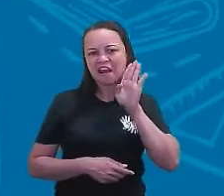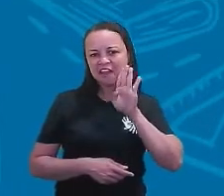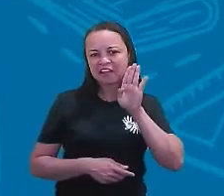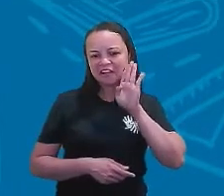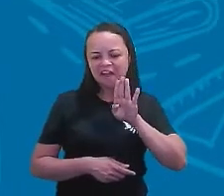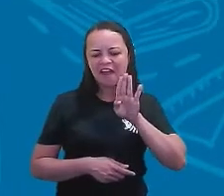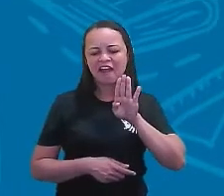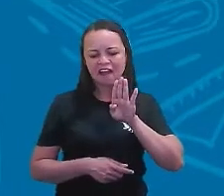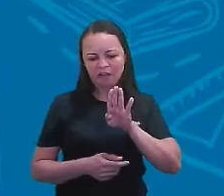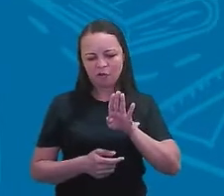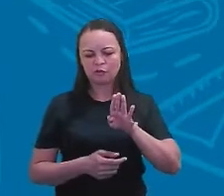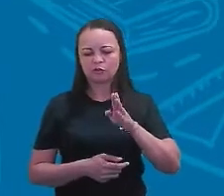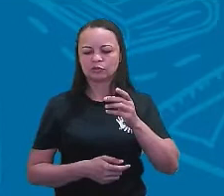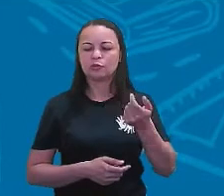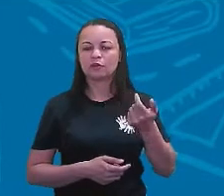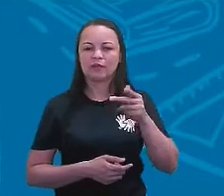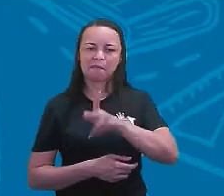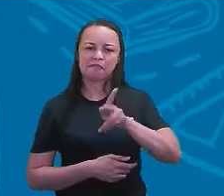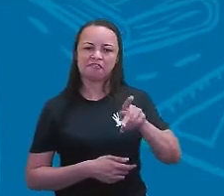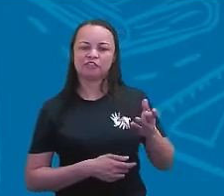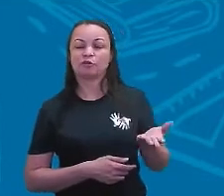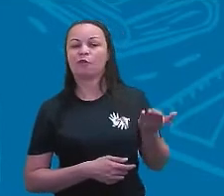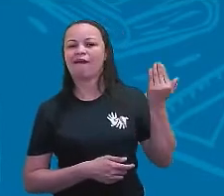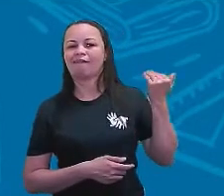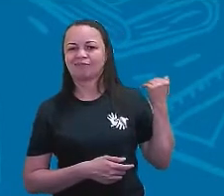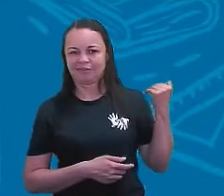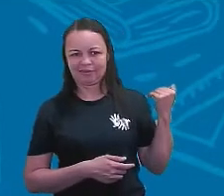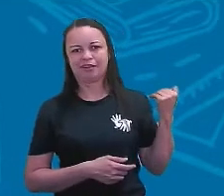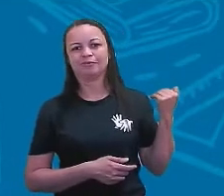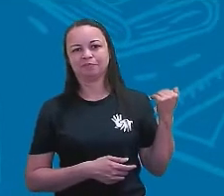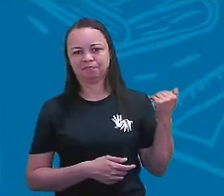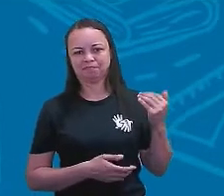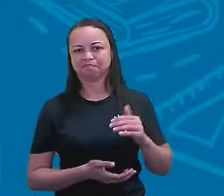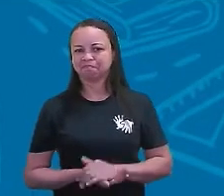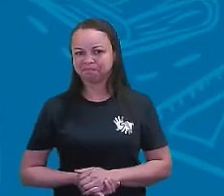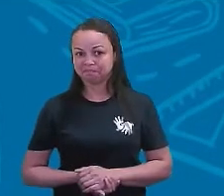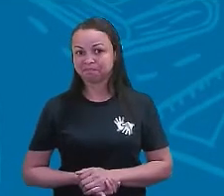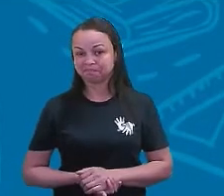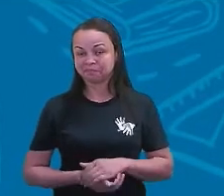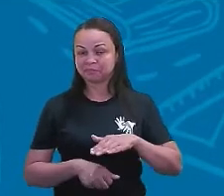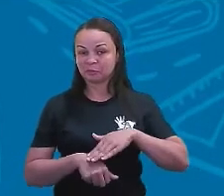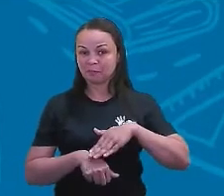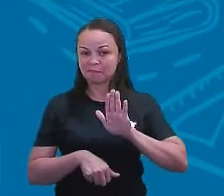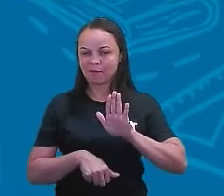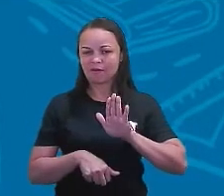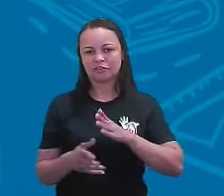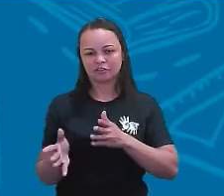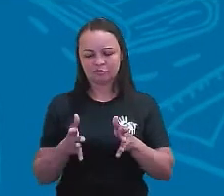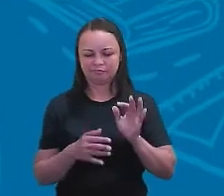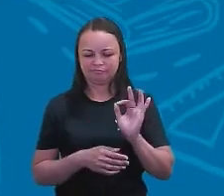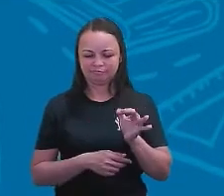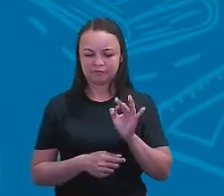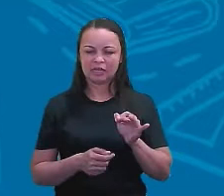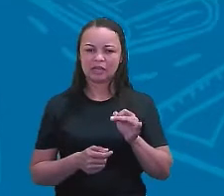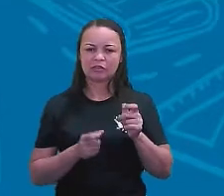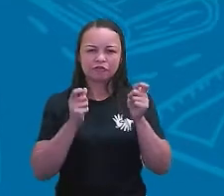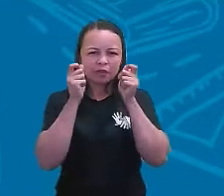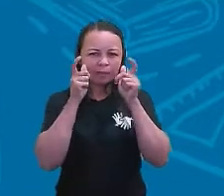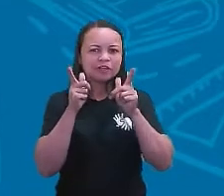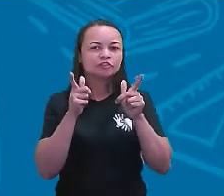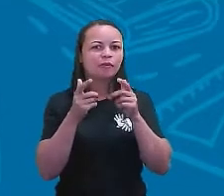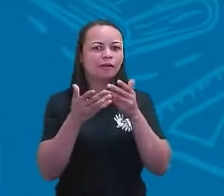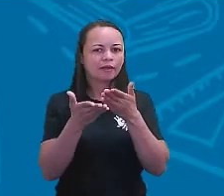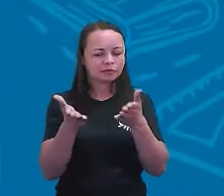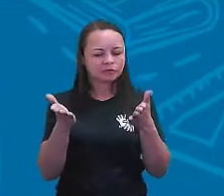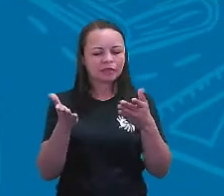inglês é mais legal do que a antiga. Certo, gente? Então, fica bem ligadinho